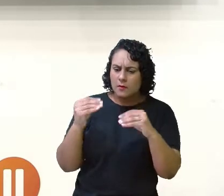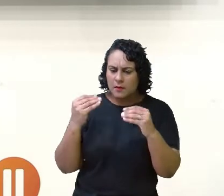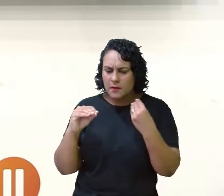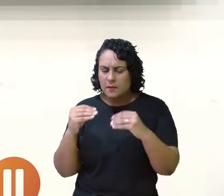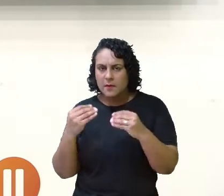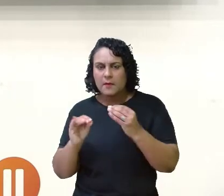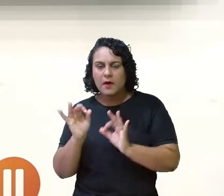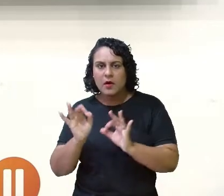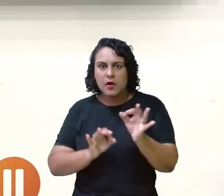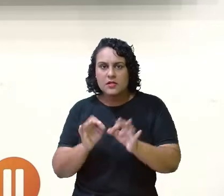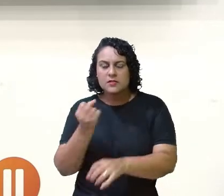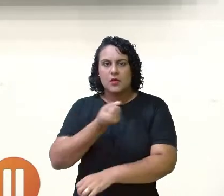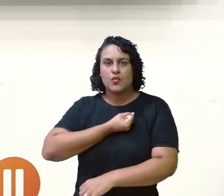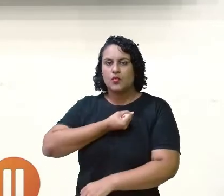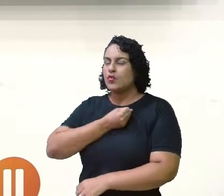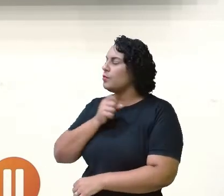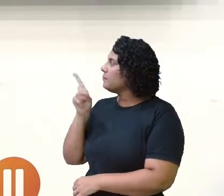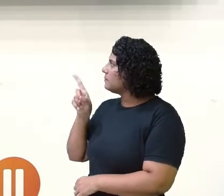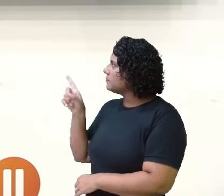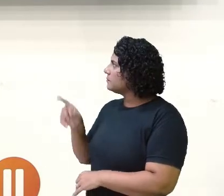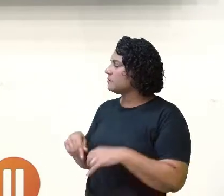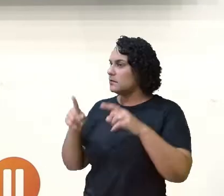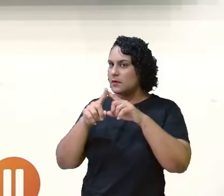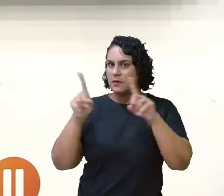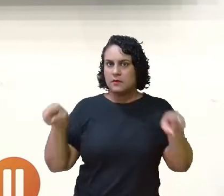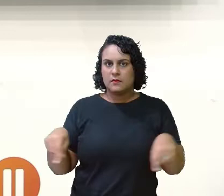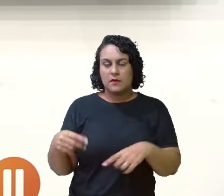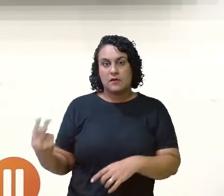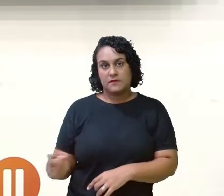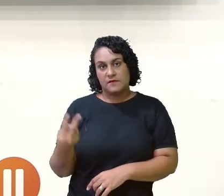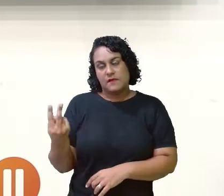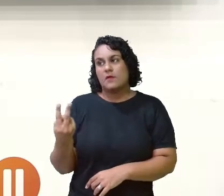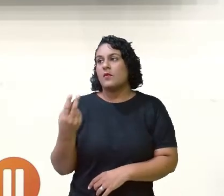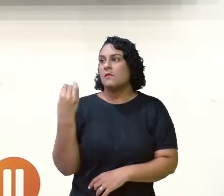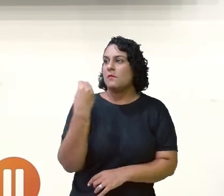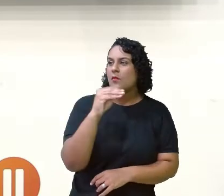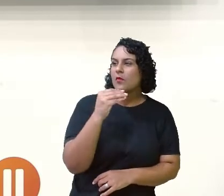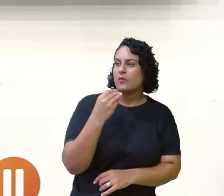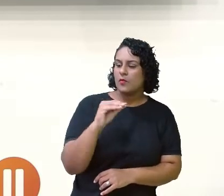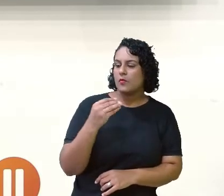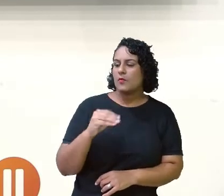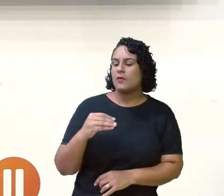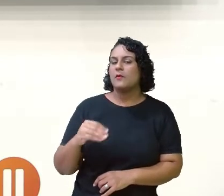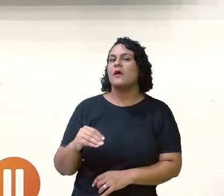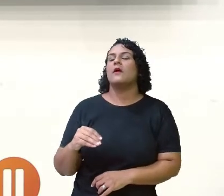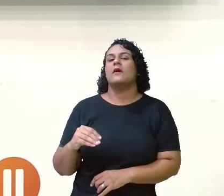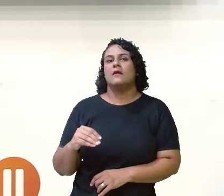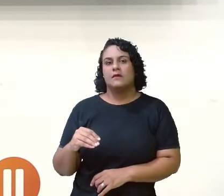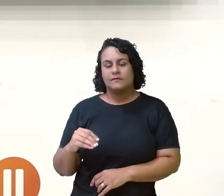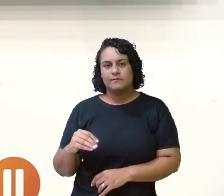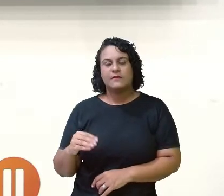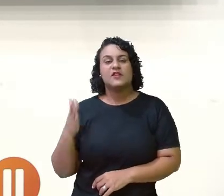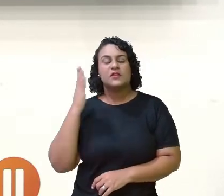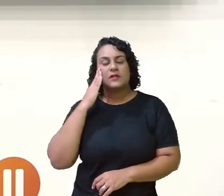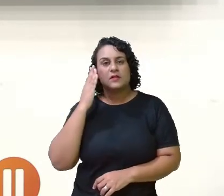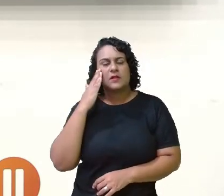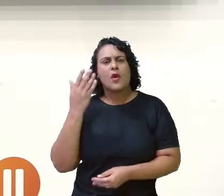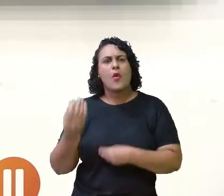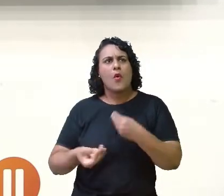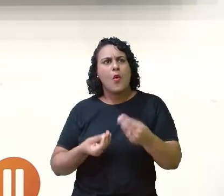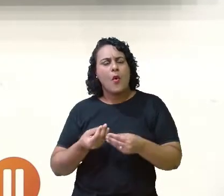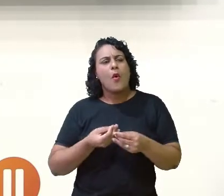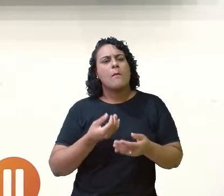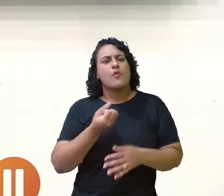nesses quadros, principalmente, esse quadro de valor e lugar, ele faz com que a gente entenda o valor posicional de